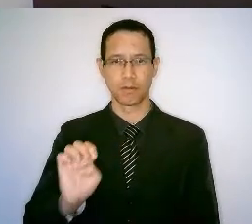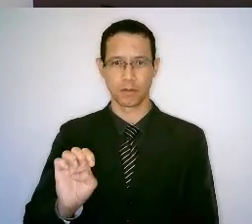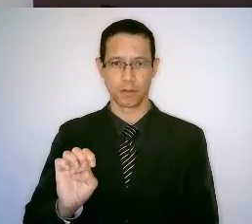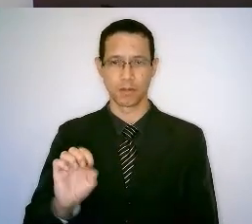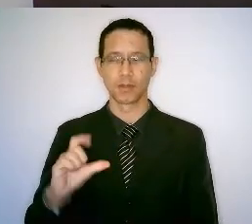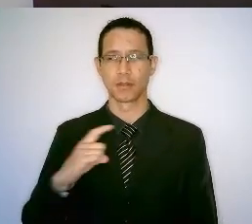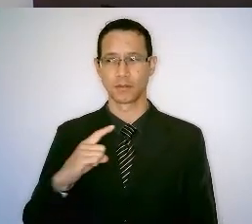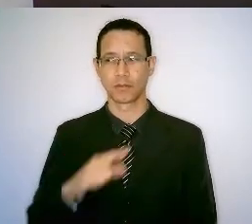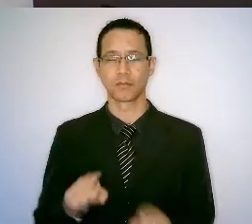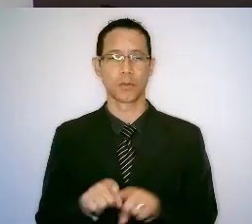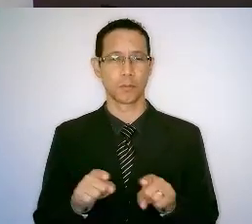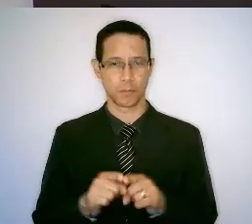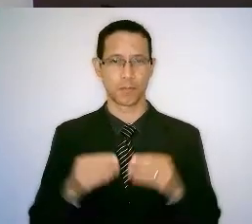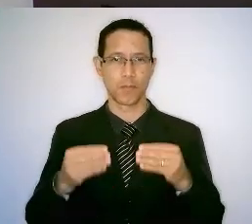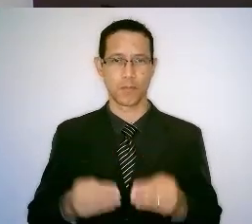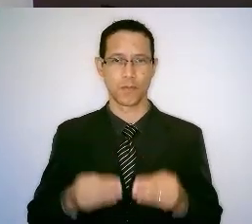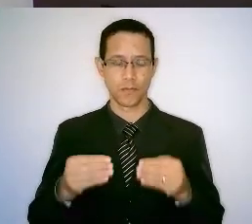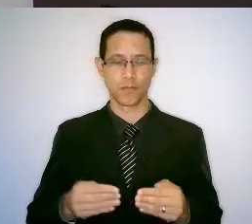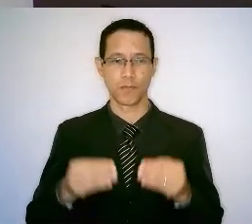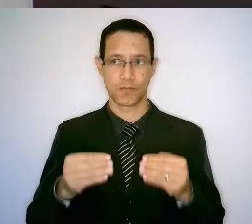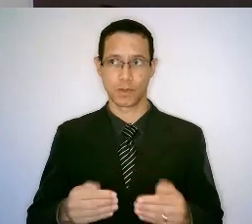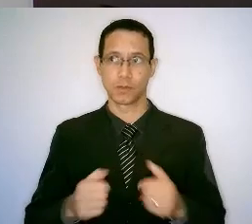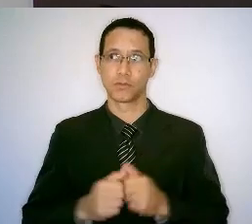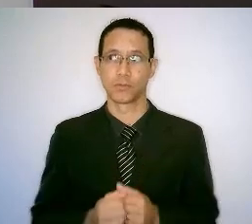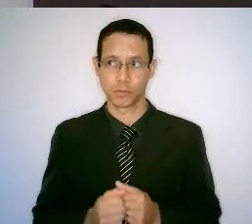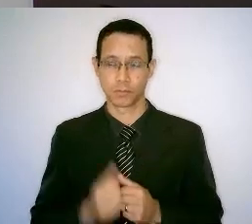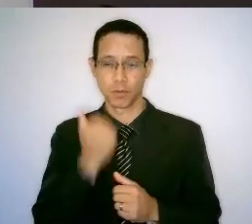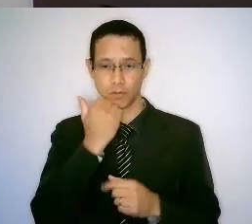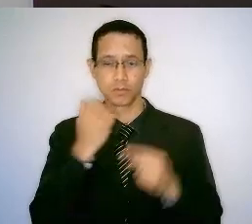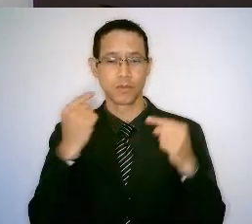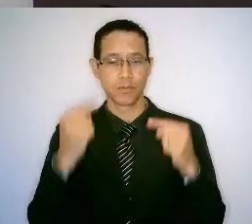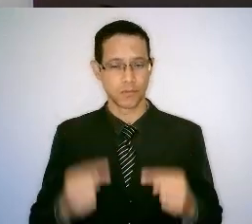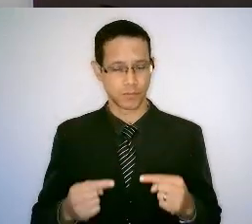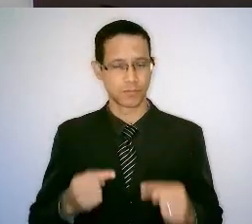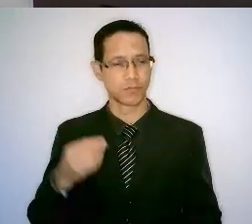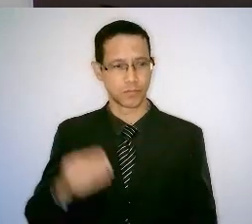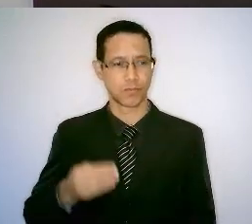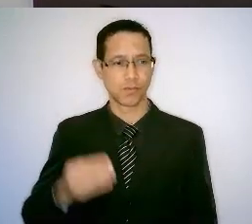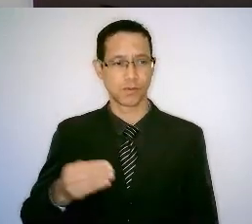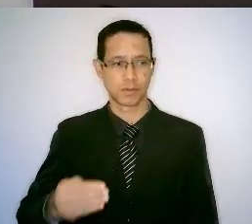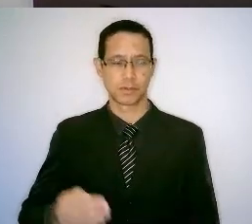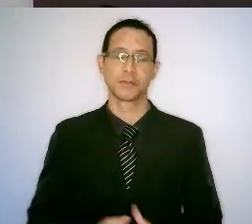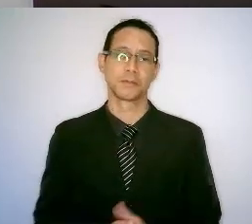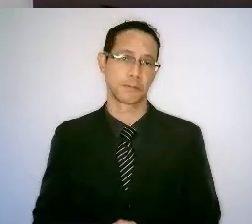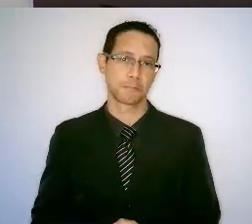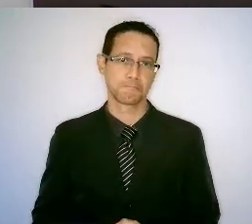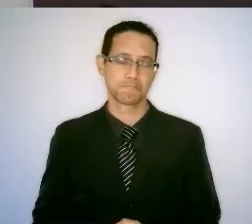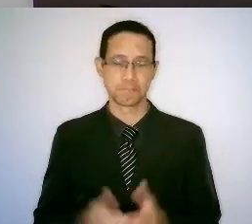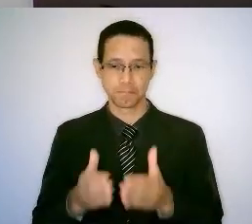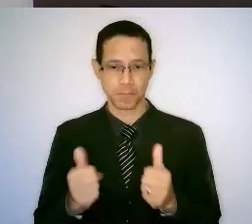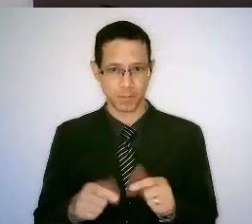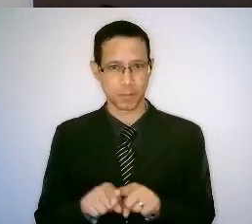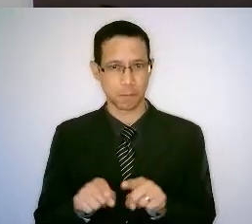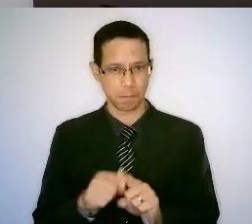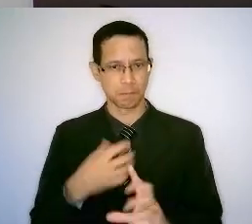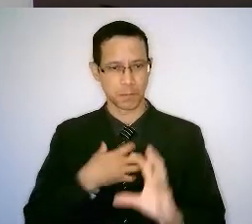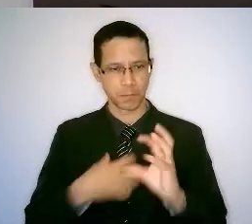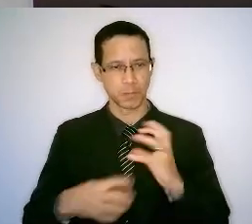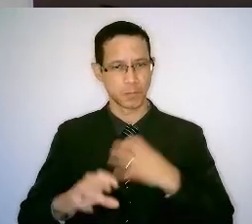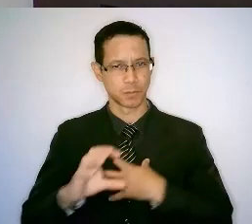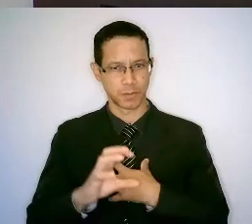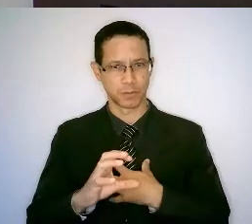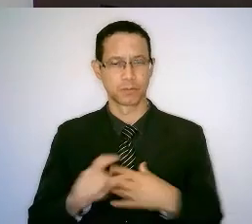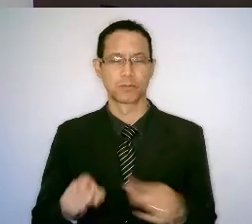também tendo avanços, embora os desafios eles sejam constantes. Então, é pedir também essa sensibilidade no que diz